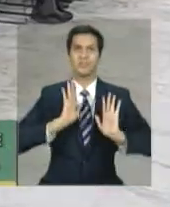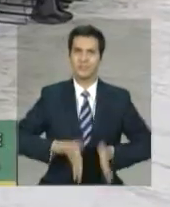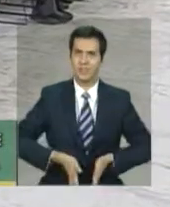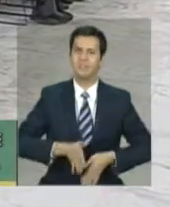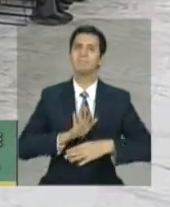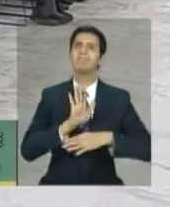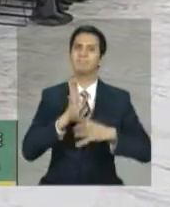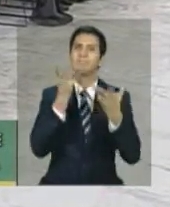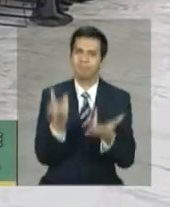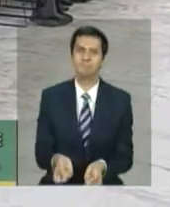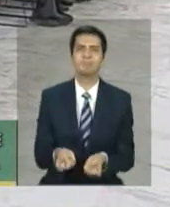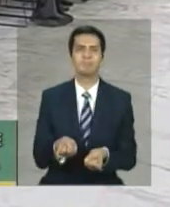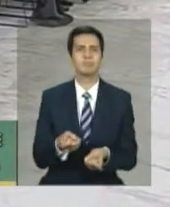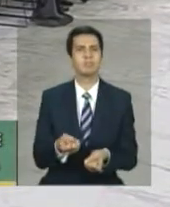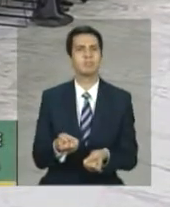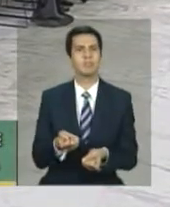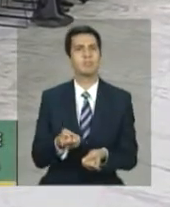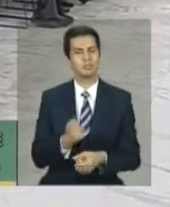senhores.